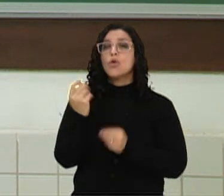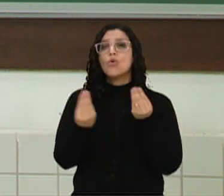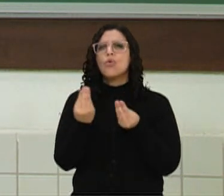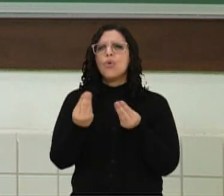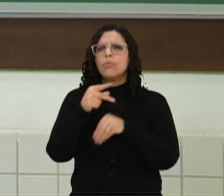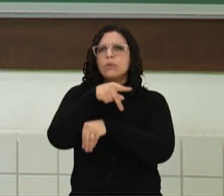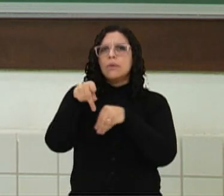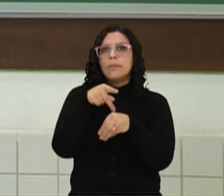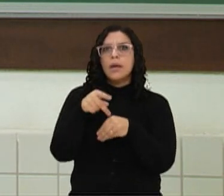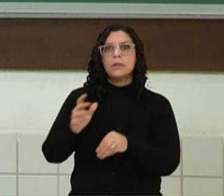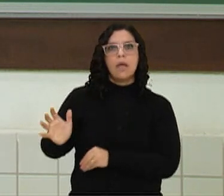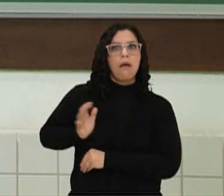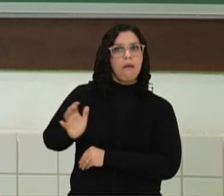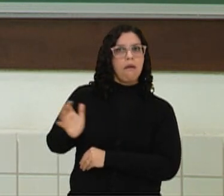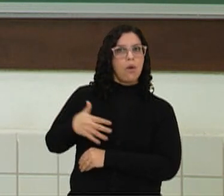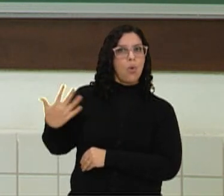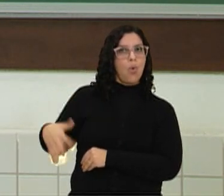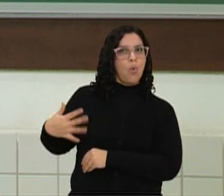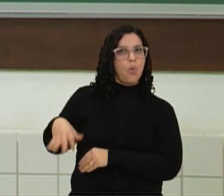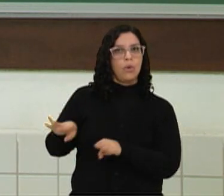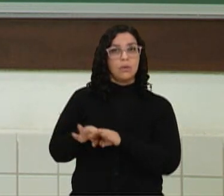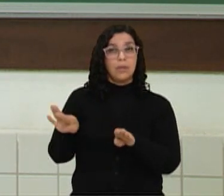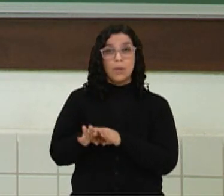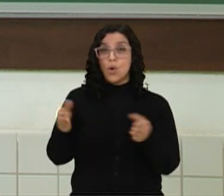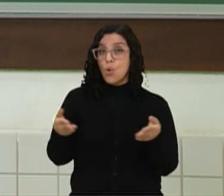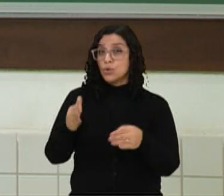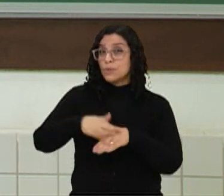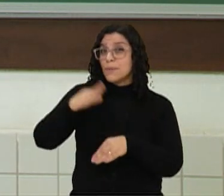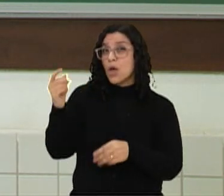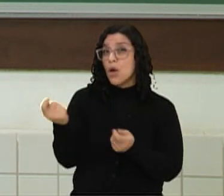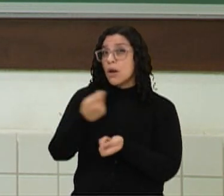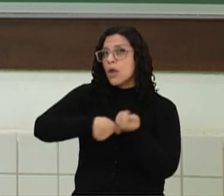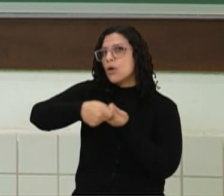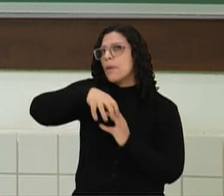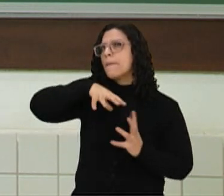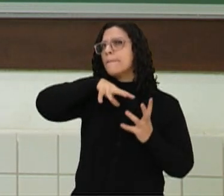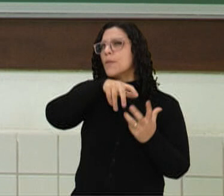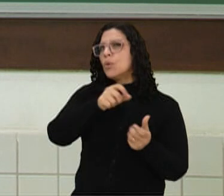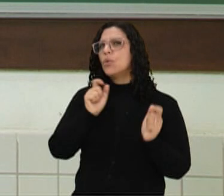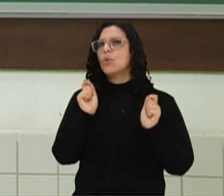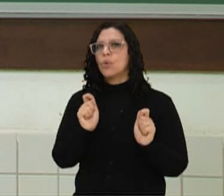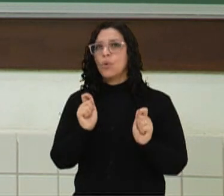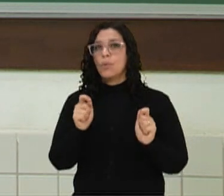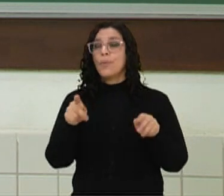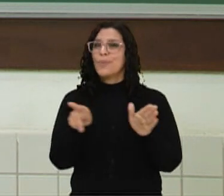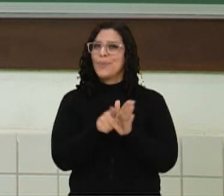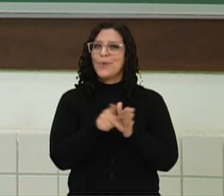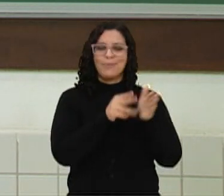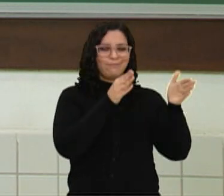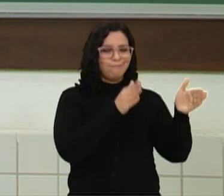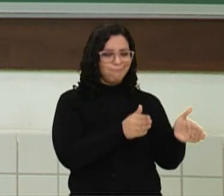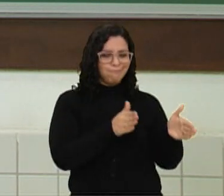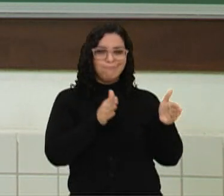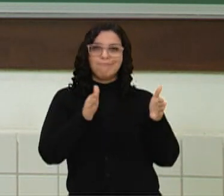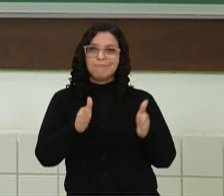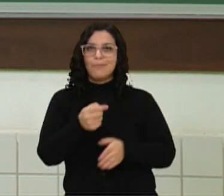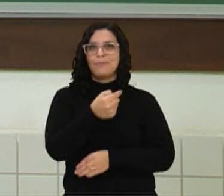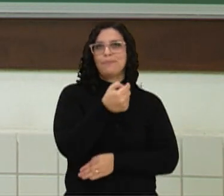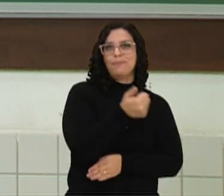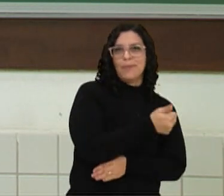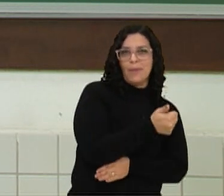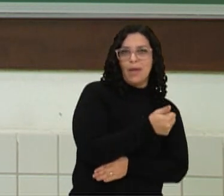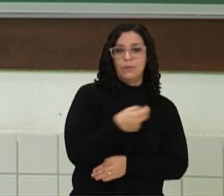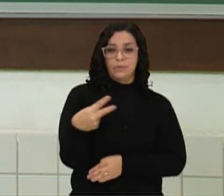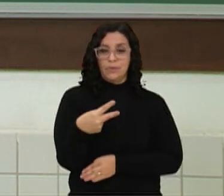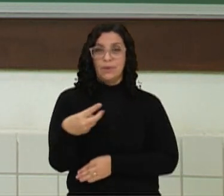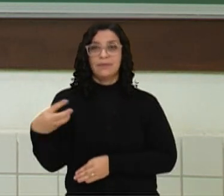país fica rico, é uma das maiores economias do mundo? Está relacionado com as atividades econômicas,